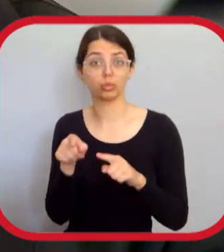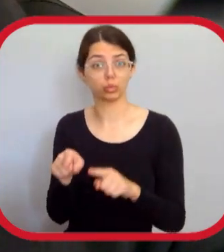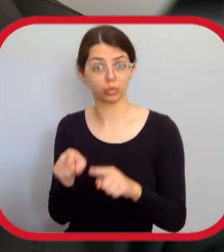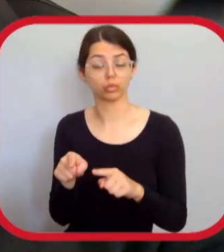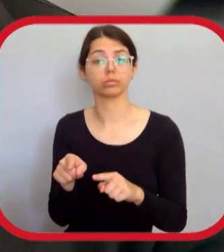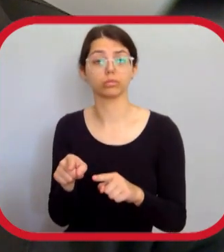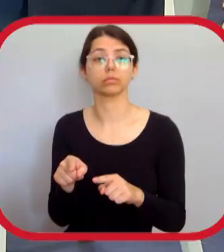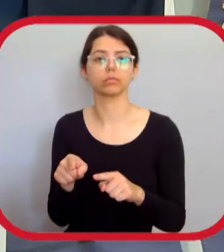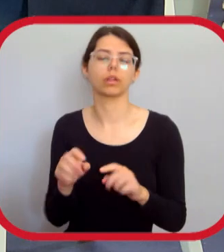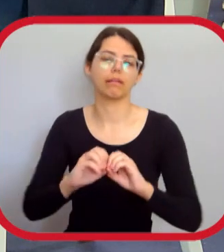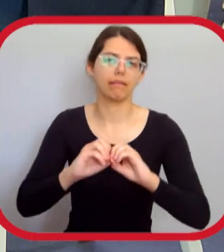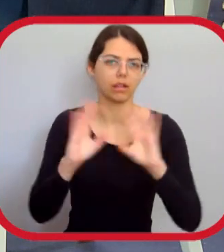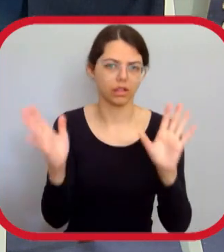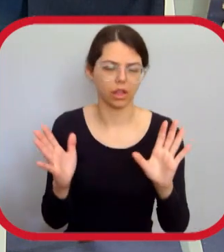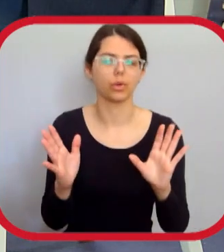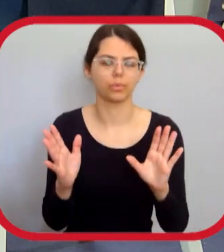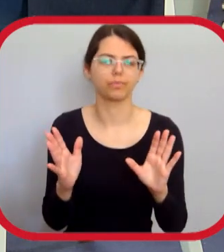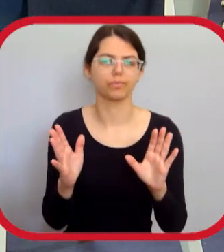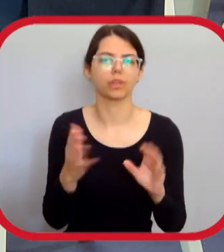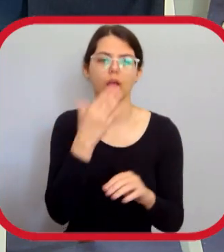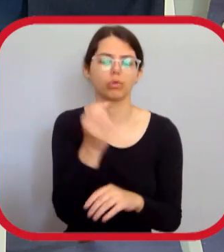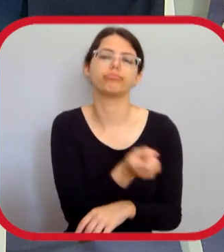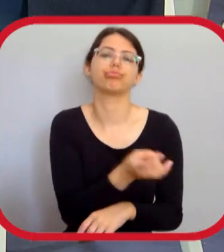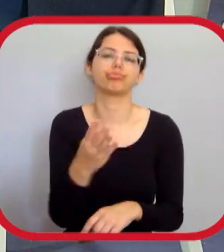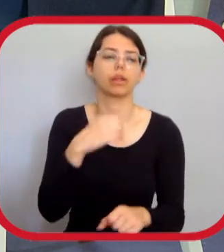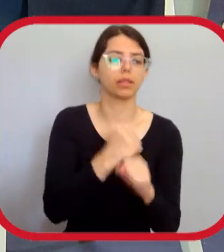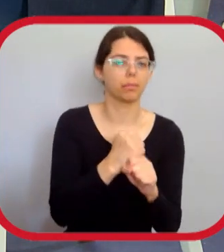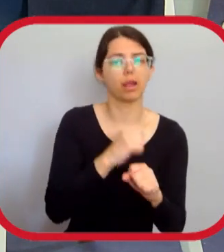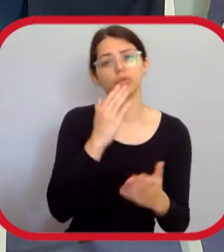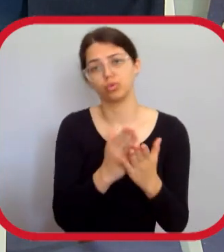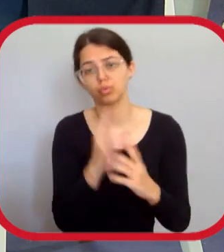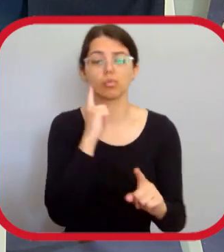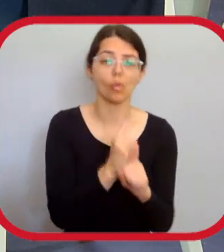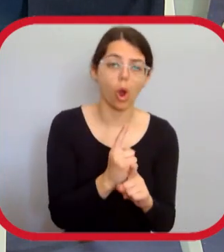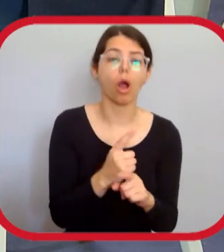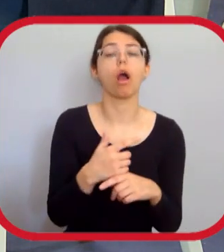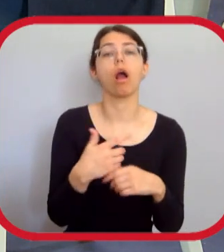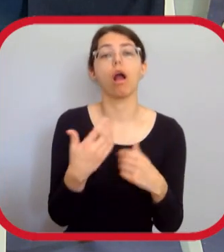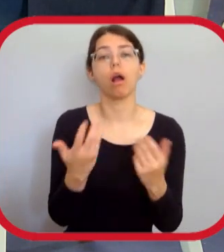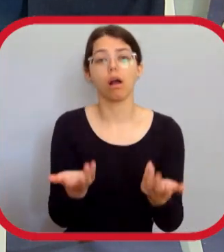alunos na profissão. E isto, obviamente, a deixar de fora todos aqueles alunos que são trabalhadores estudantes,